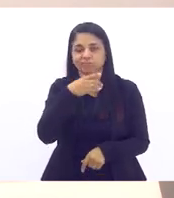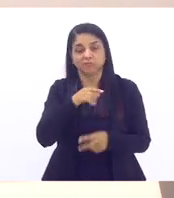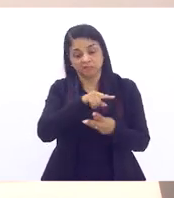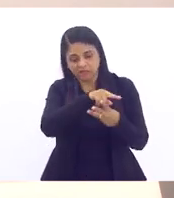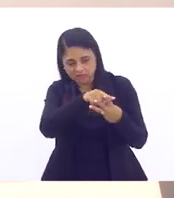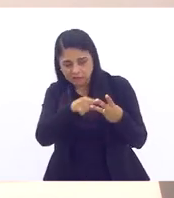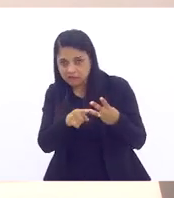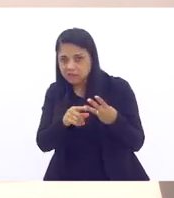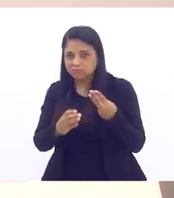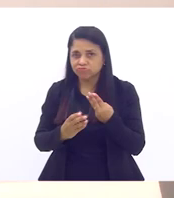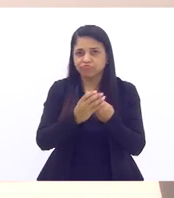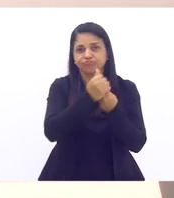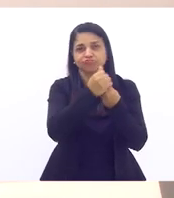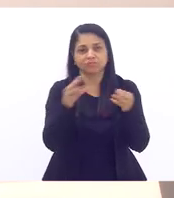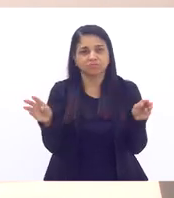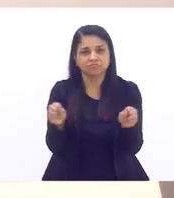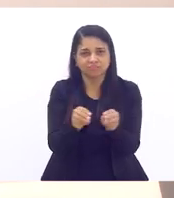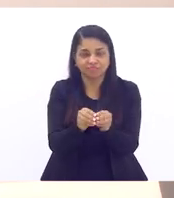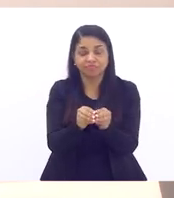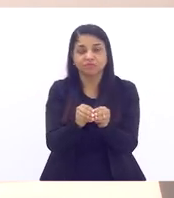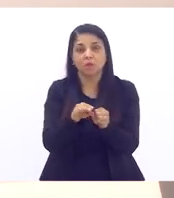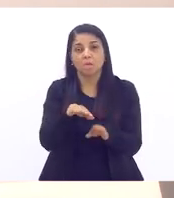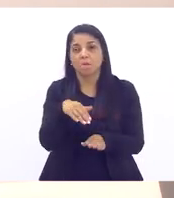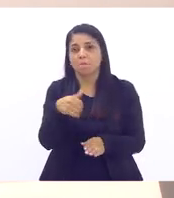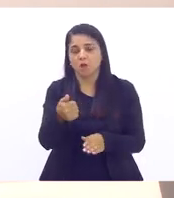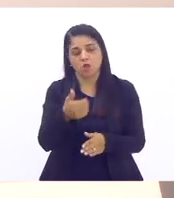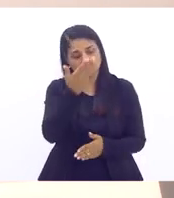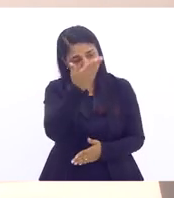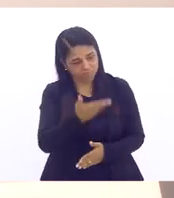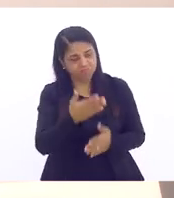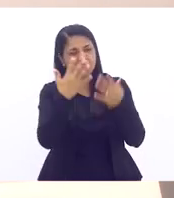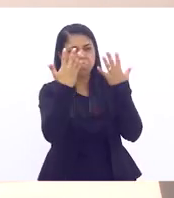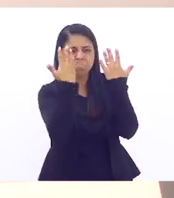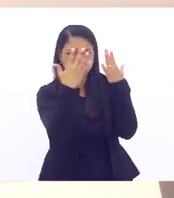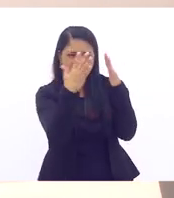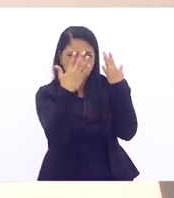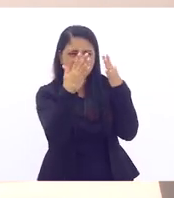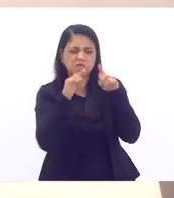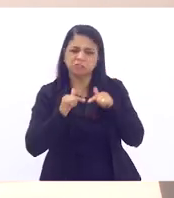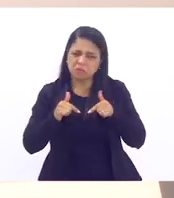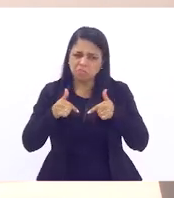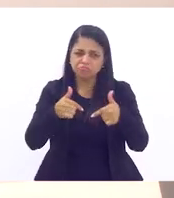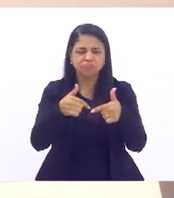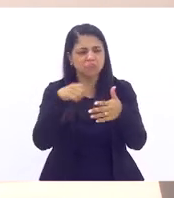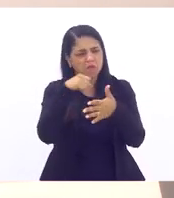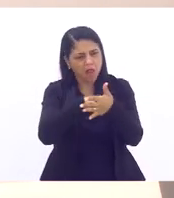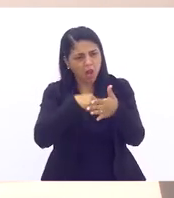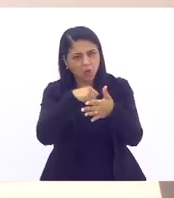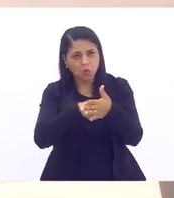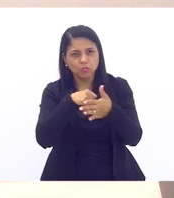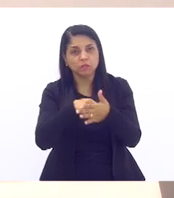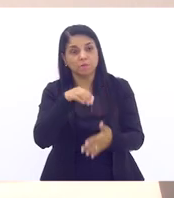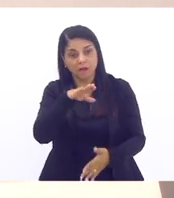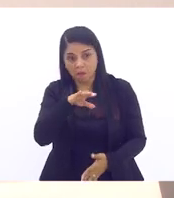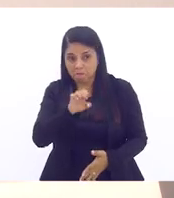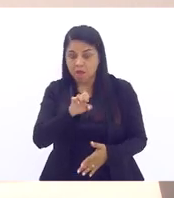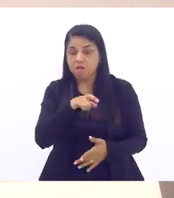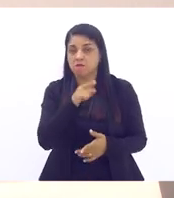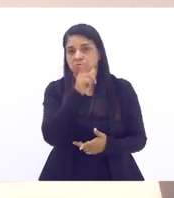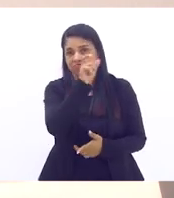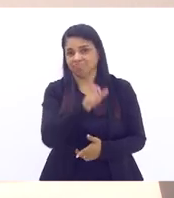é o que de melhor eu tiro da sua presença aqui hoje tá indo Meus parabéns pela iniciativa pela luta pela mãe que você